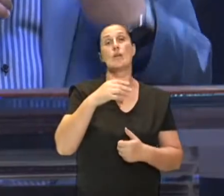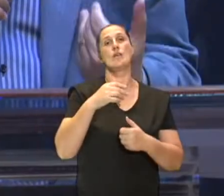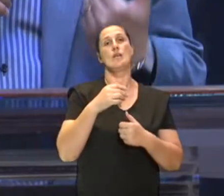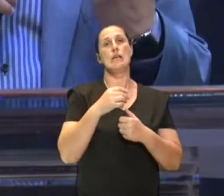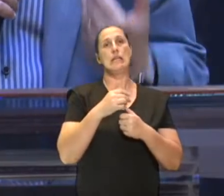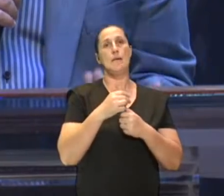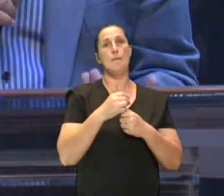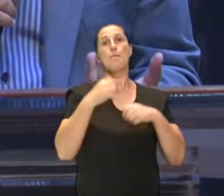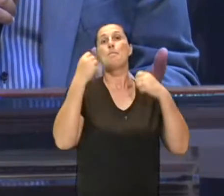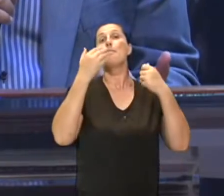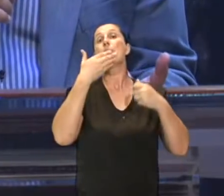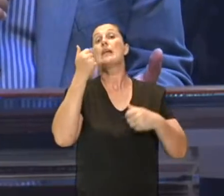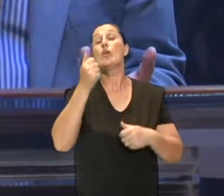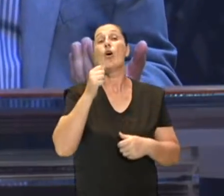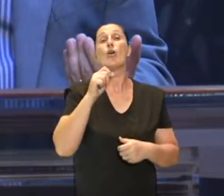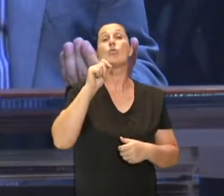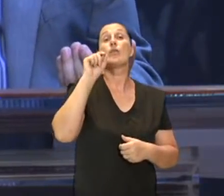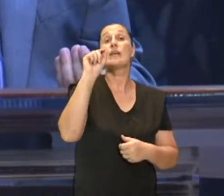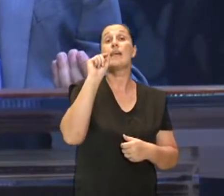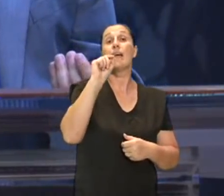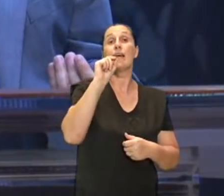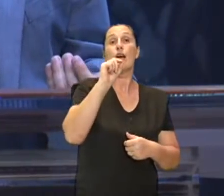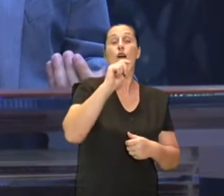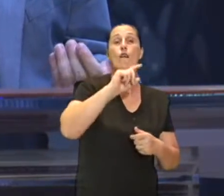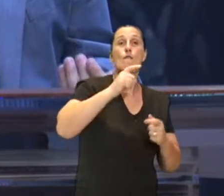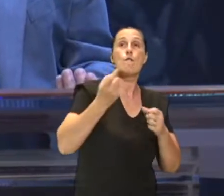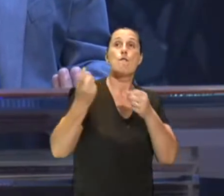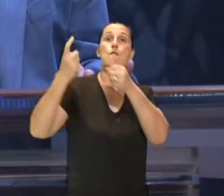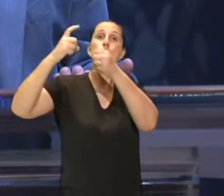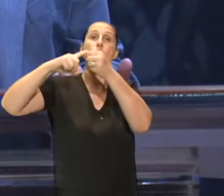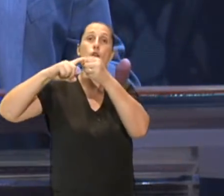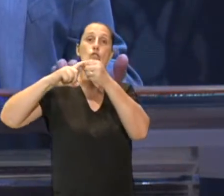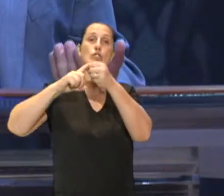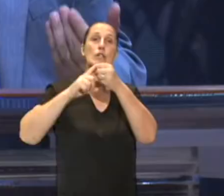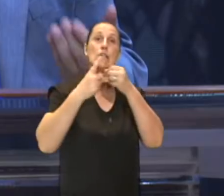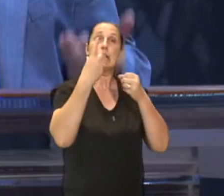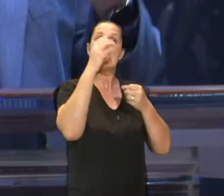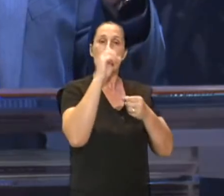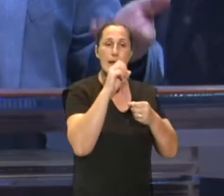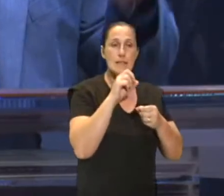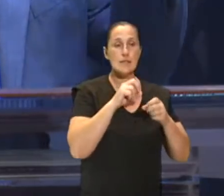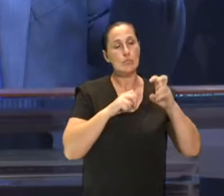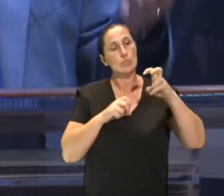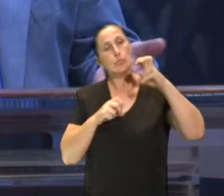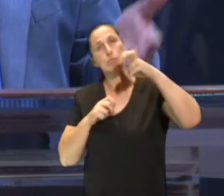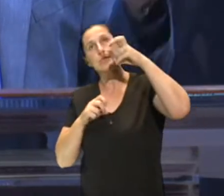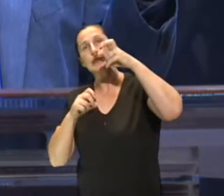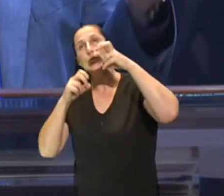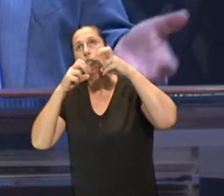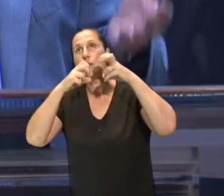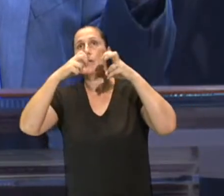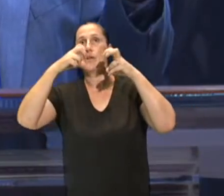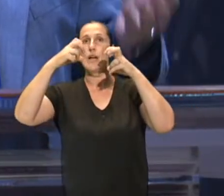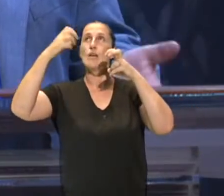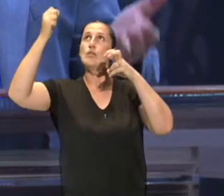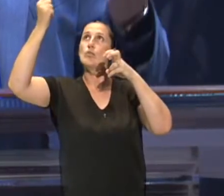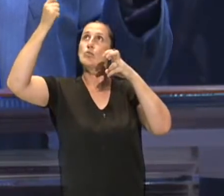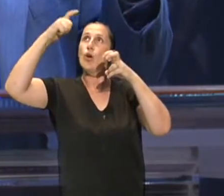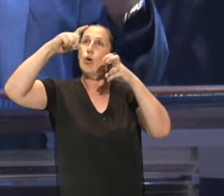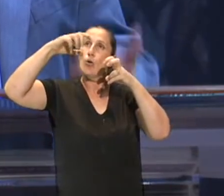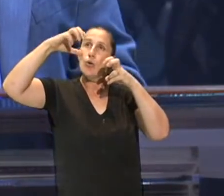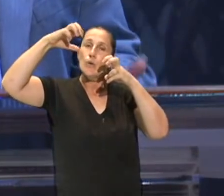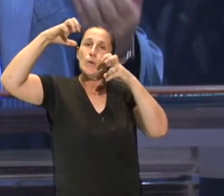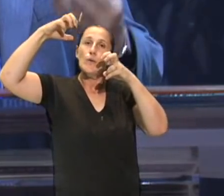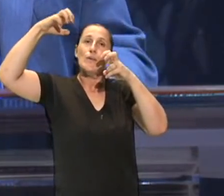recue 10 degraus. E então o profeta Isaías clamou ao Senhor, e este fez a sombra recuar os